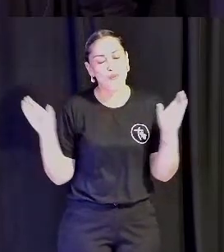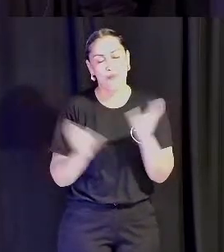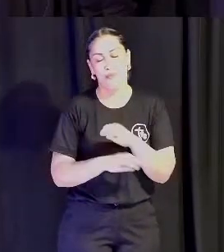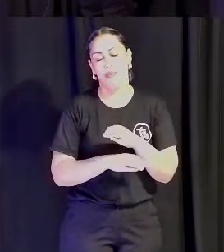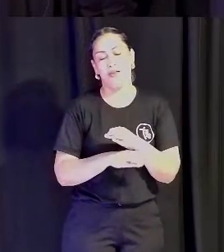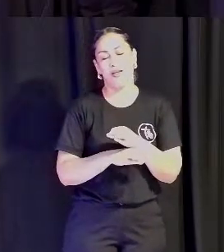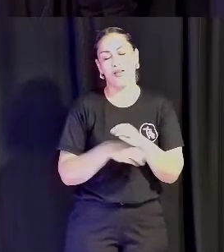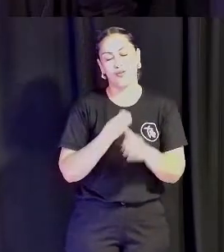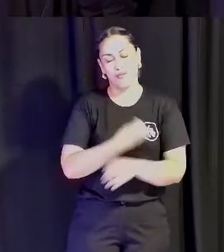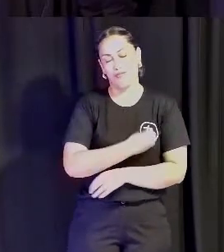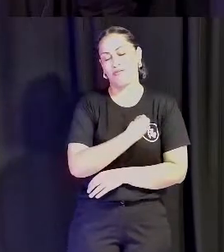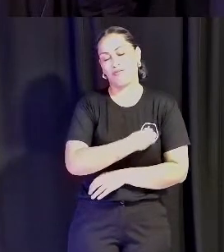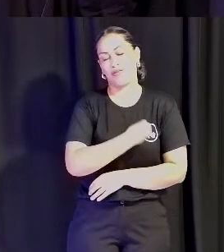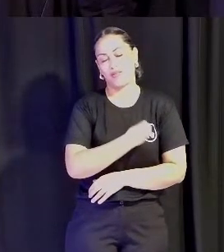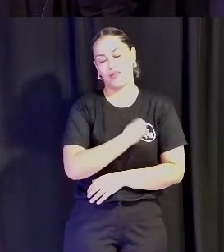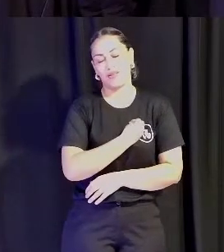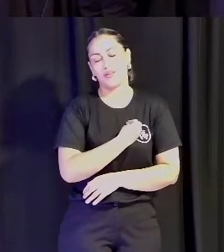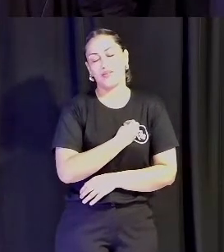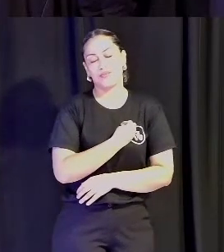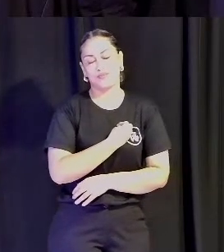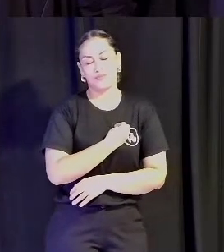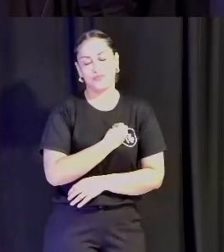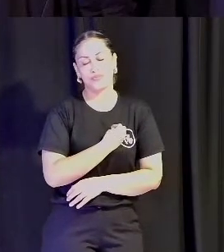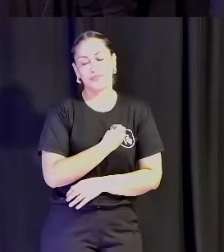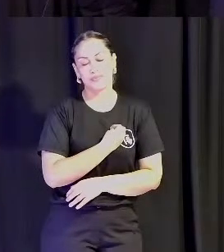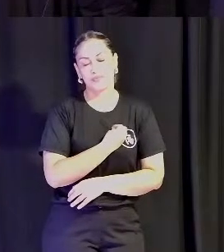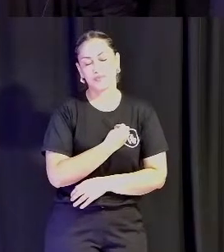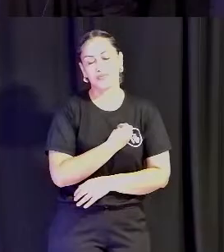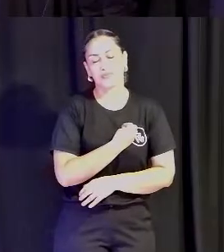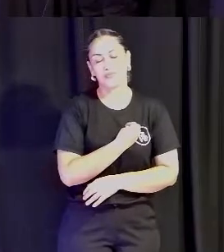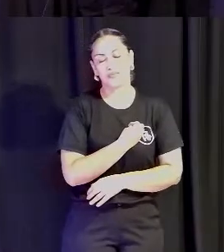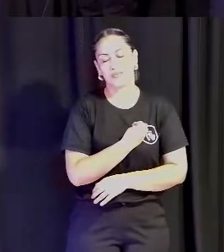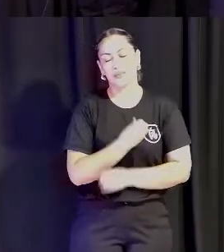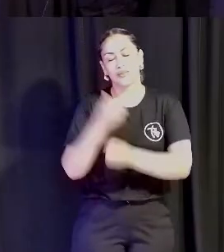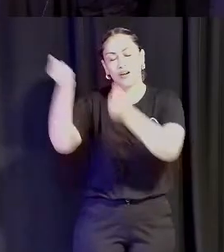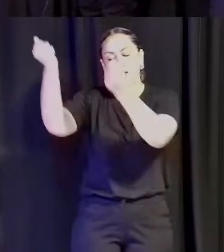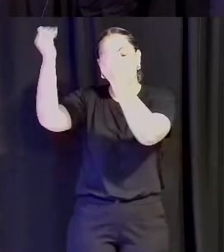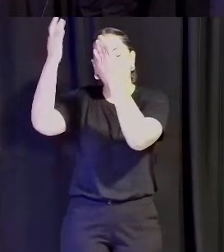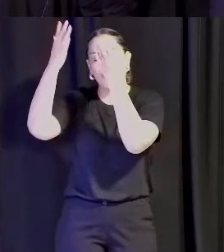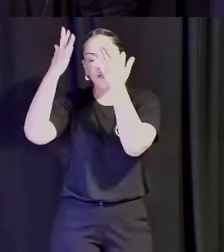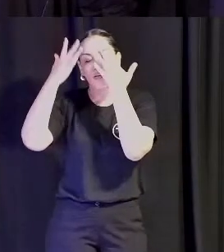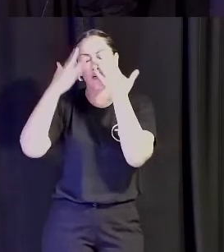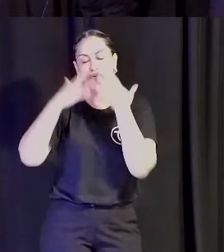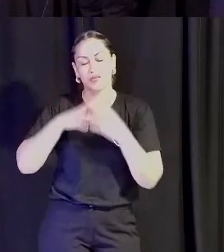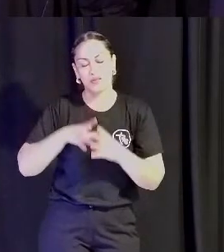sobre nós, em nós, enchendo a nossa alma.